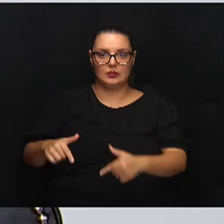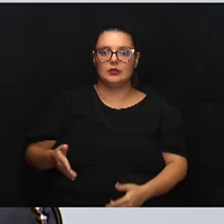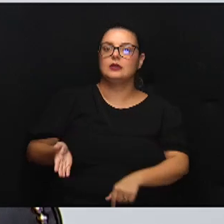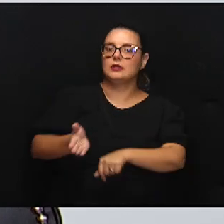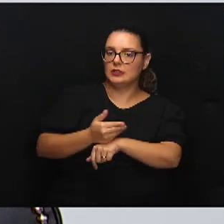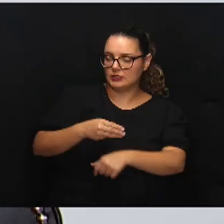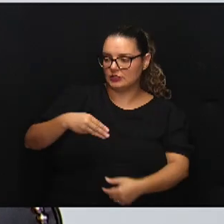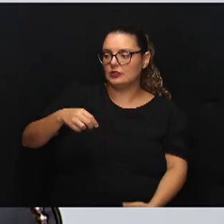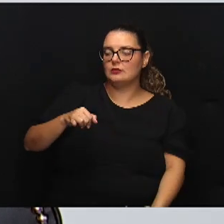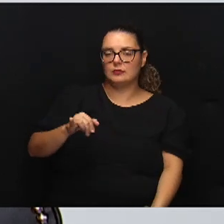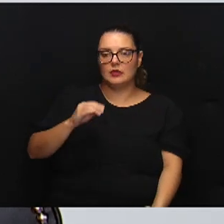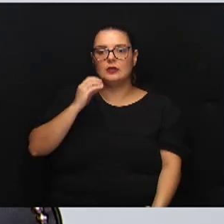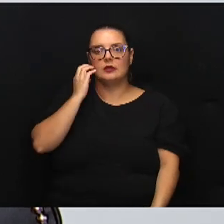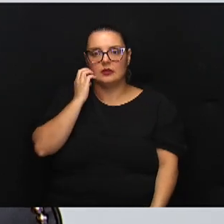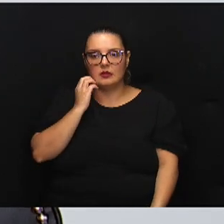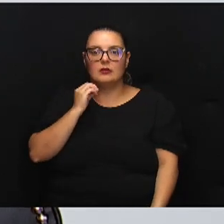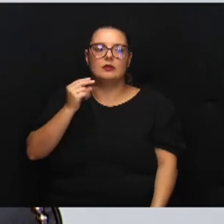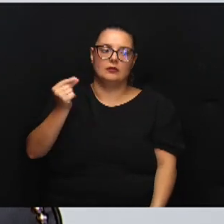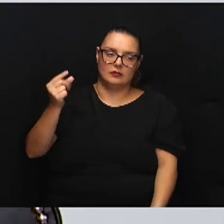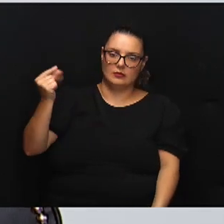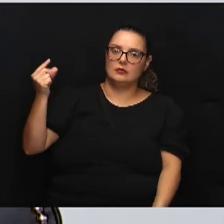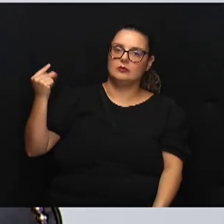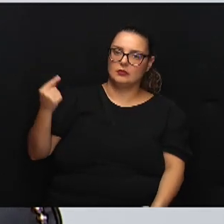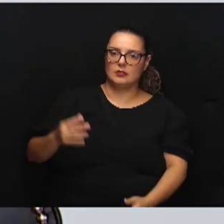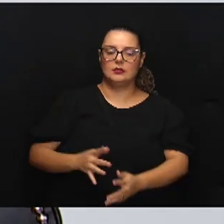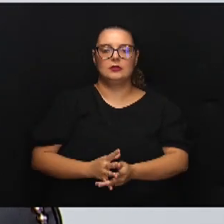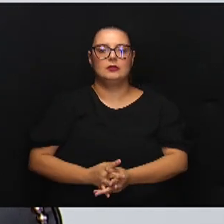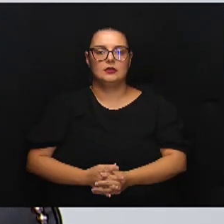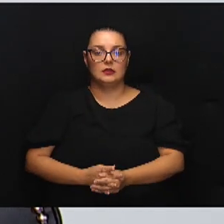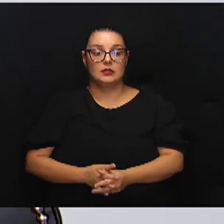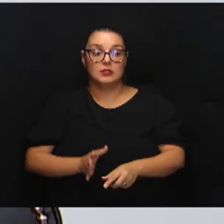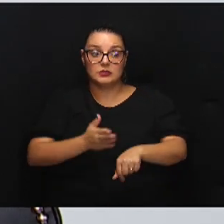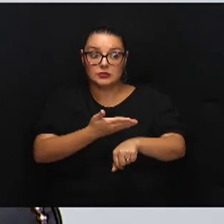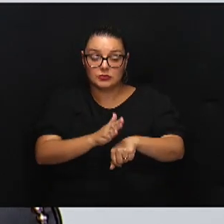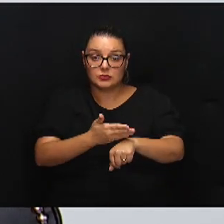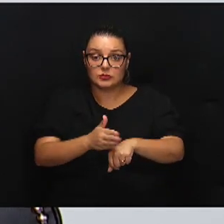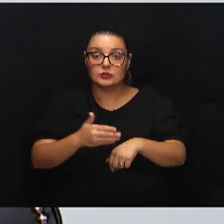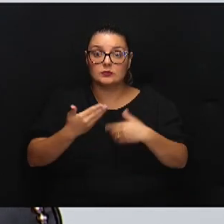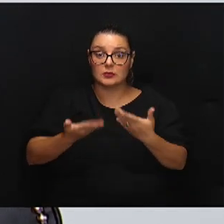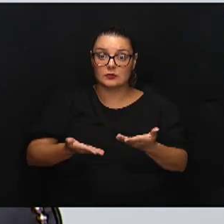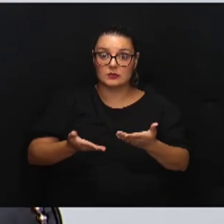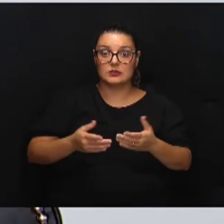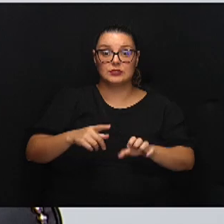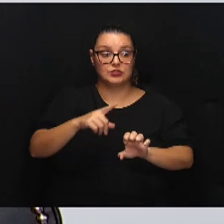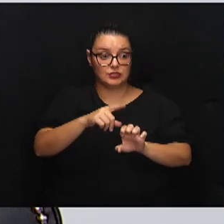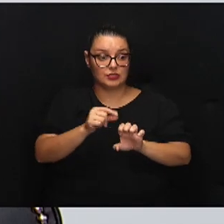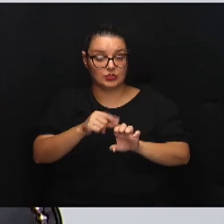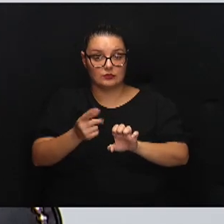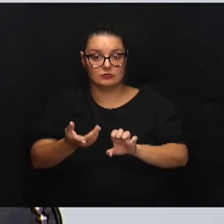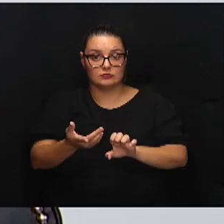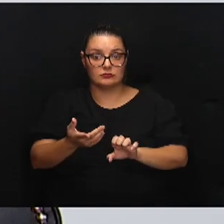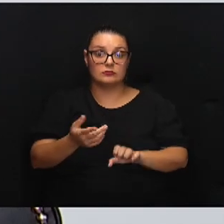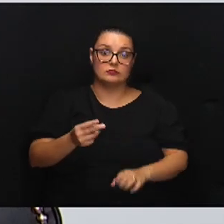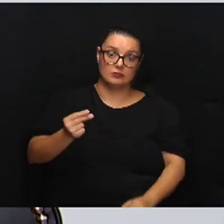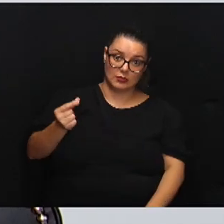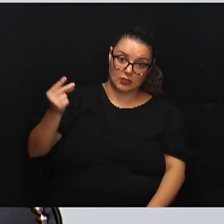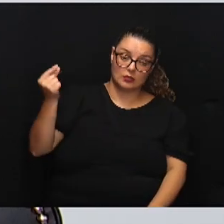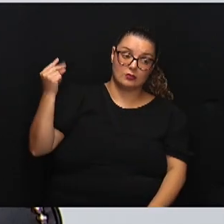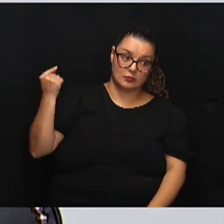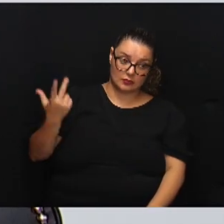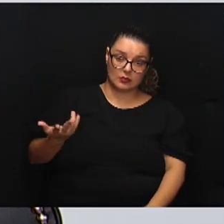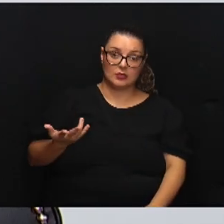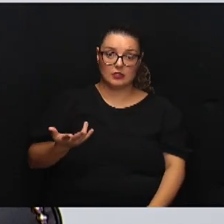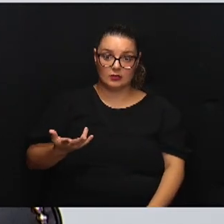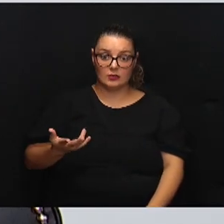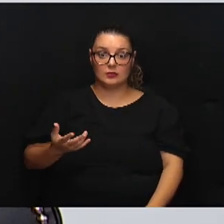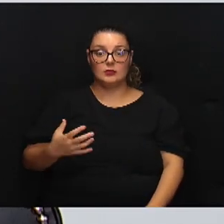MEI. Já sou MEI há bastante anos. Sim, então na prática você já empreende há um certo tempo